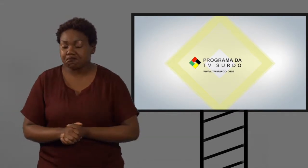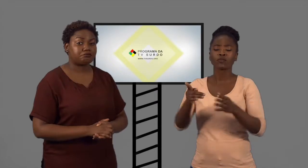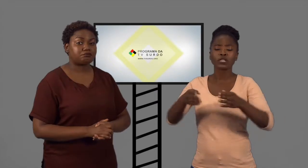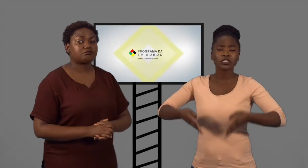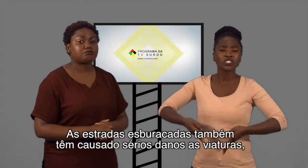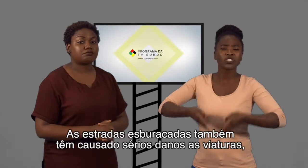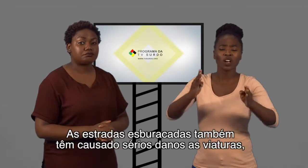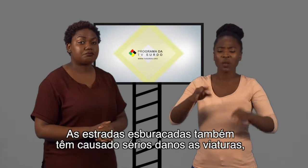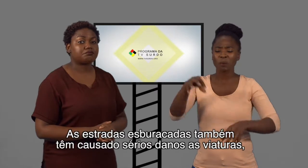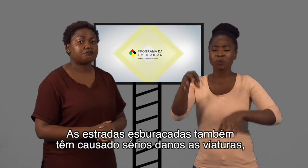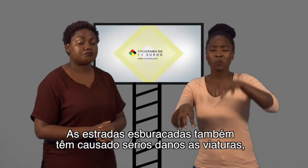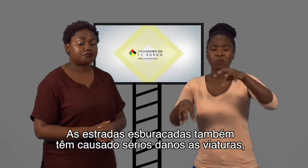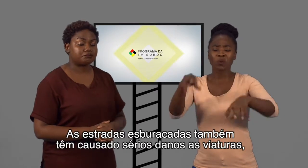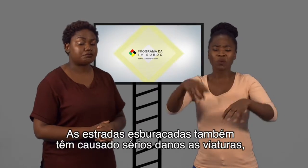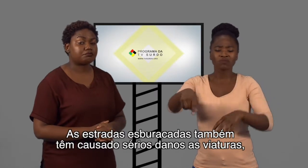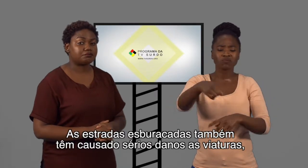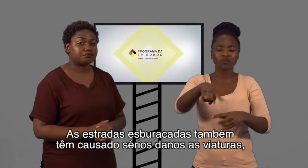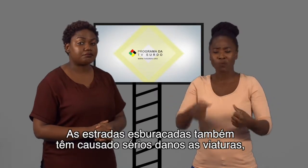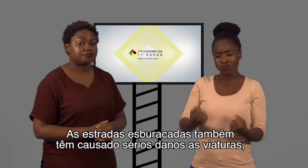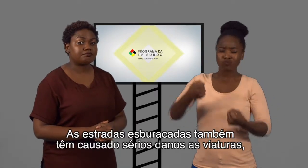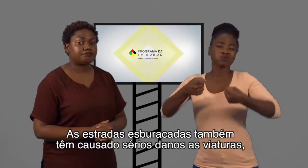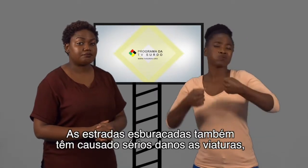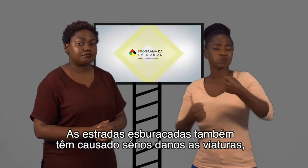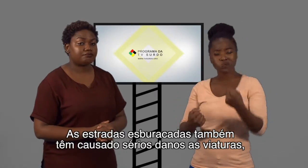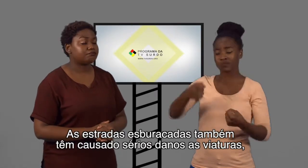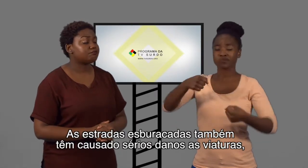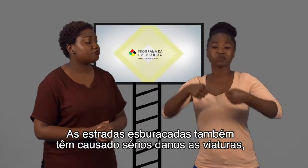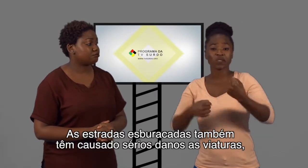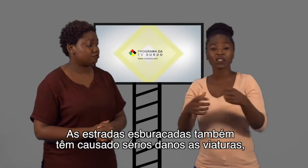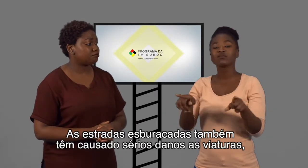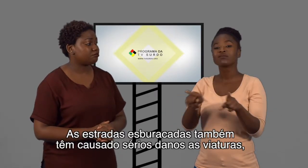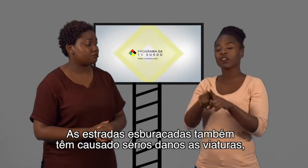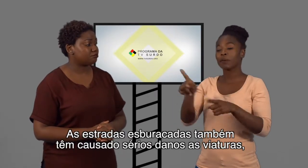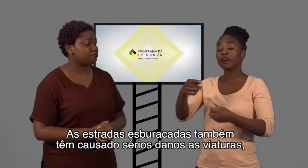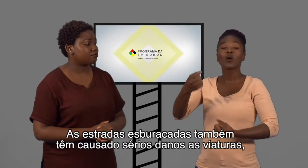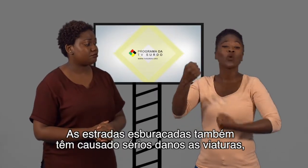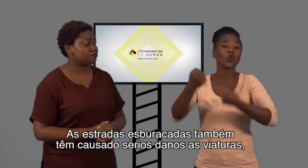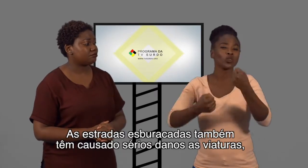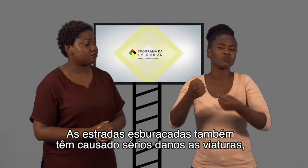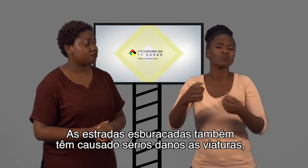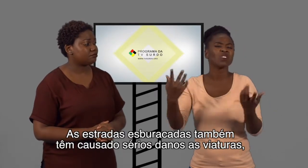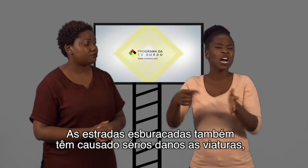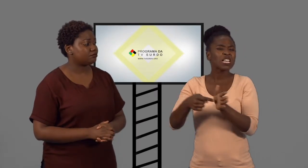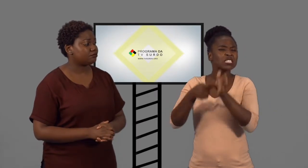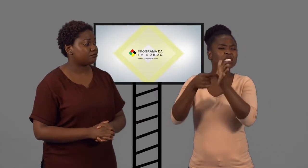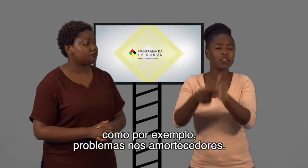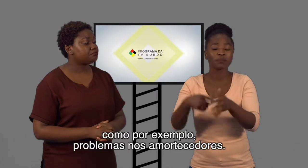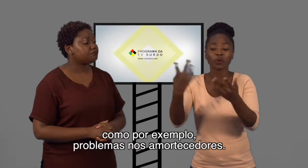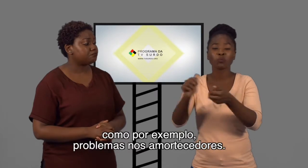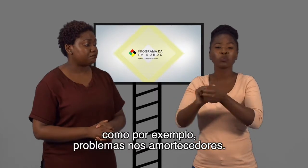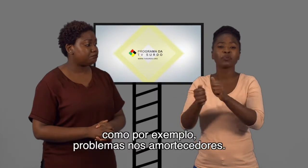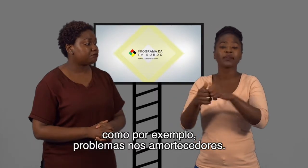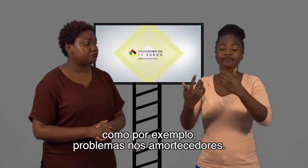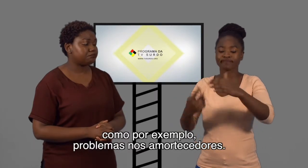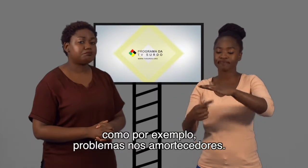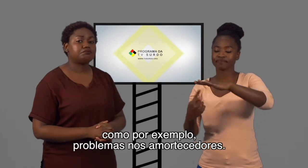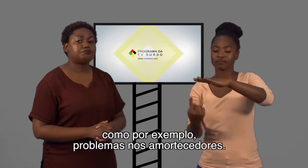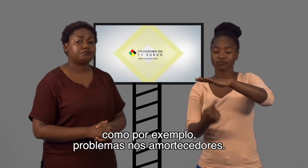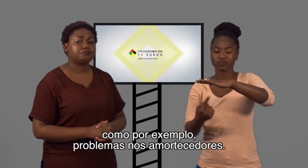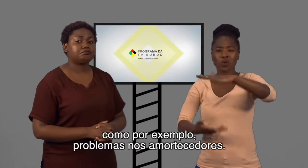Matola. As estradas esburacadas também têm causado sérios danos às viaturas, como, por